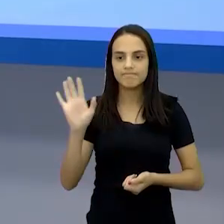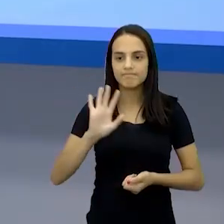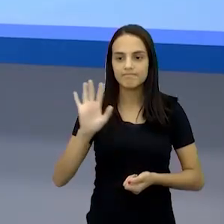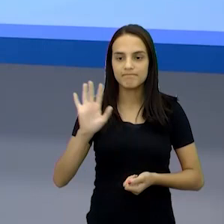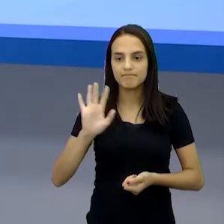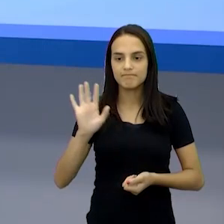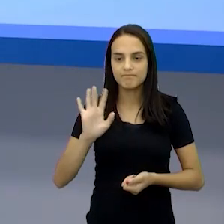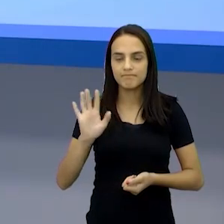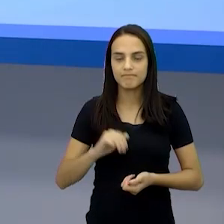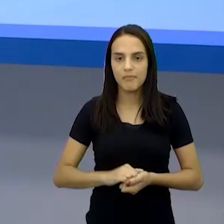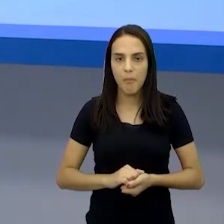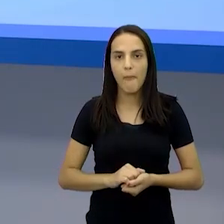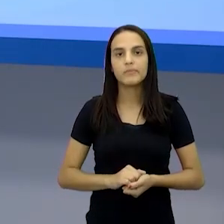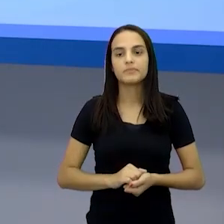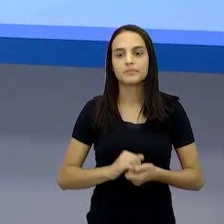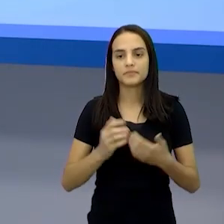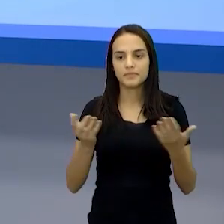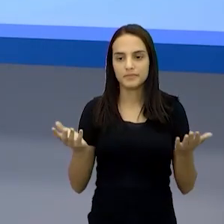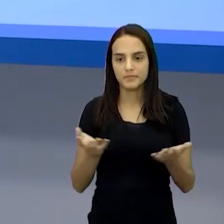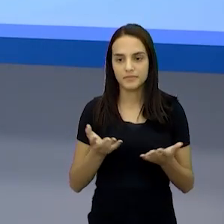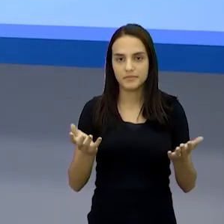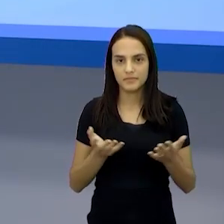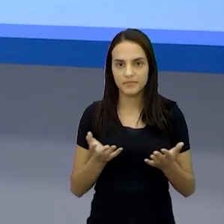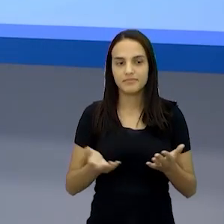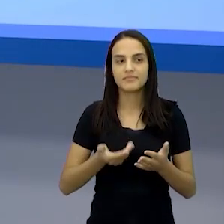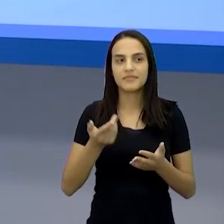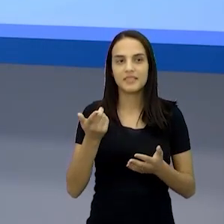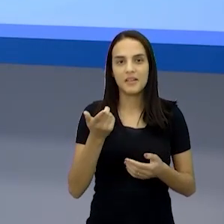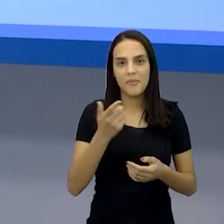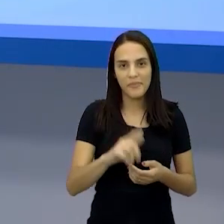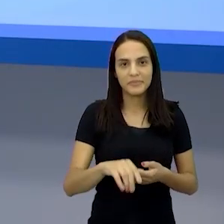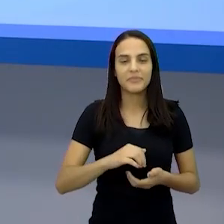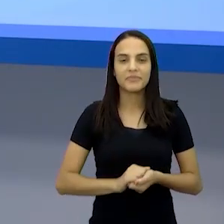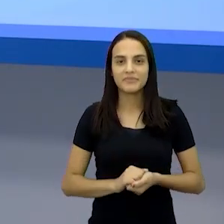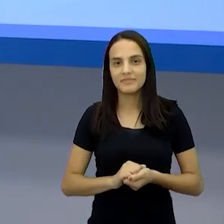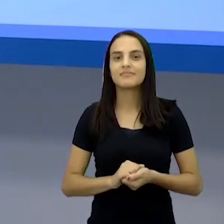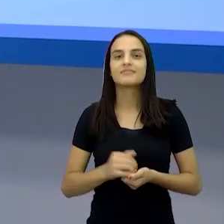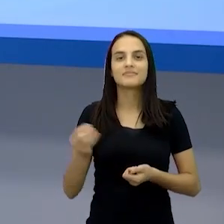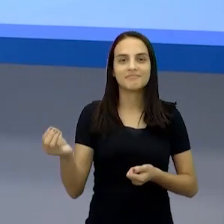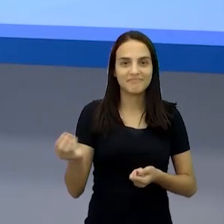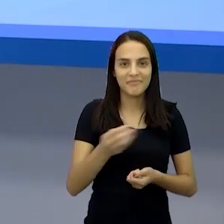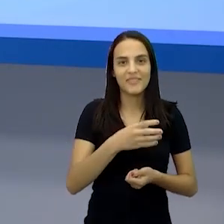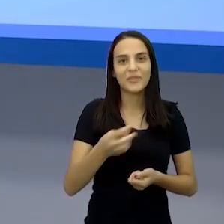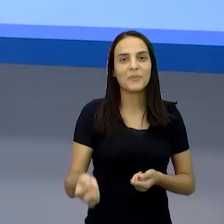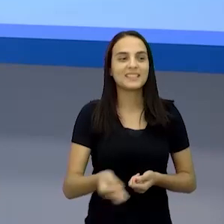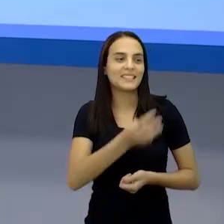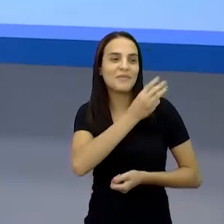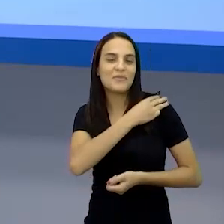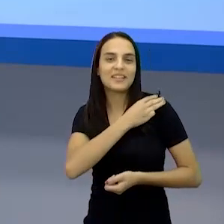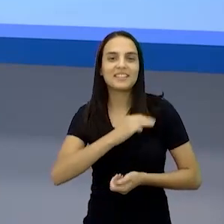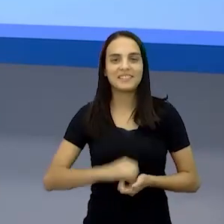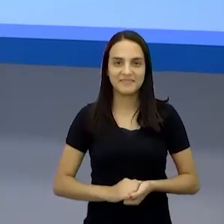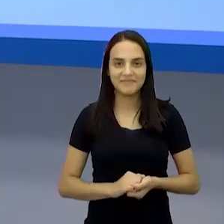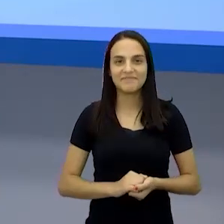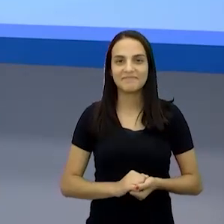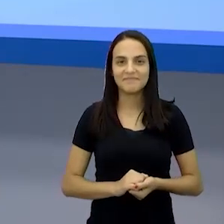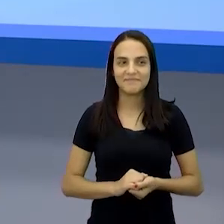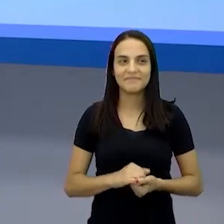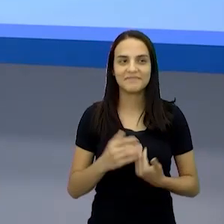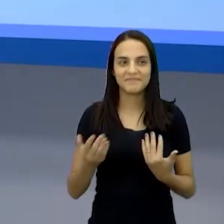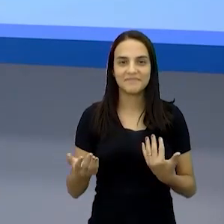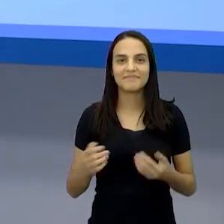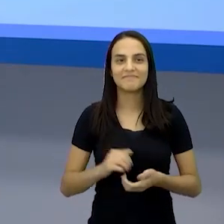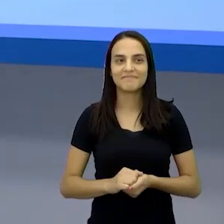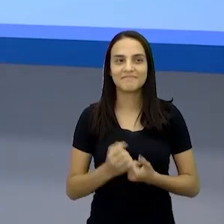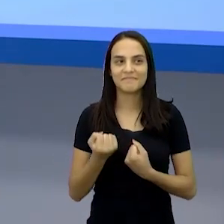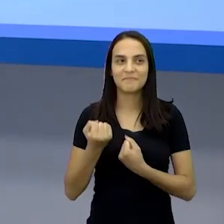Olá, estamos aqui para a apresentação aí de mais um componente aí do novo ensino médio, né? Sempre aí dando uma força